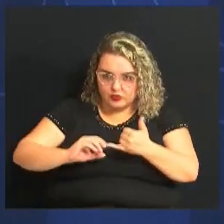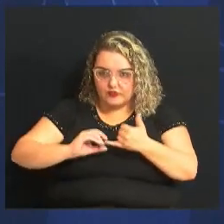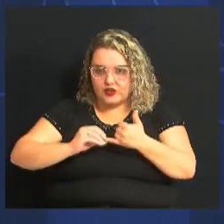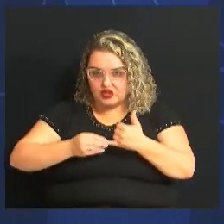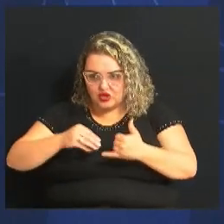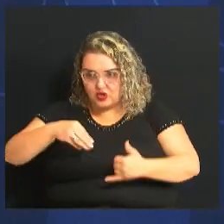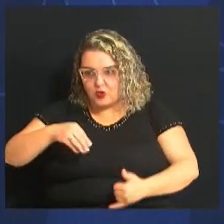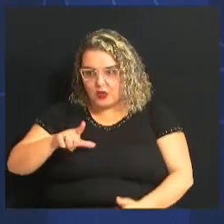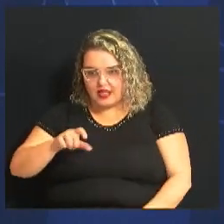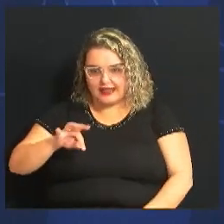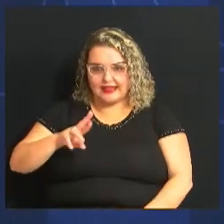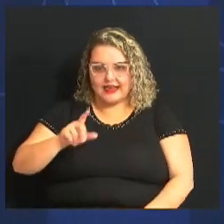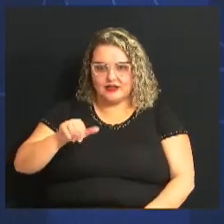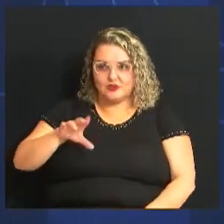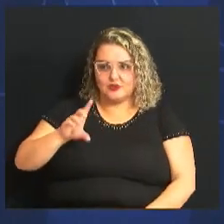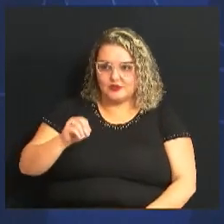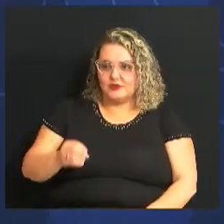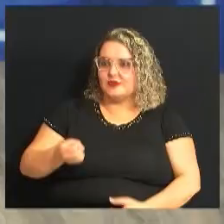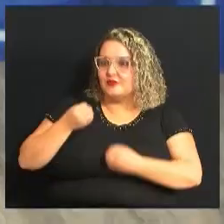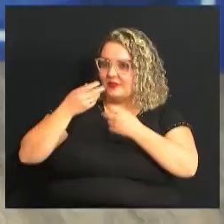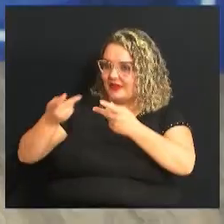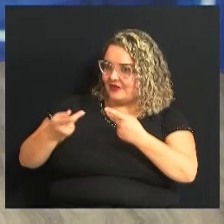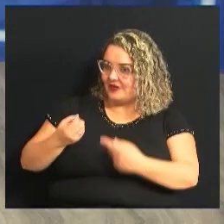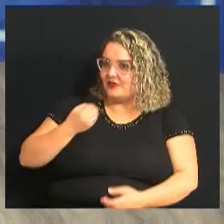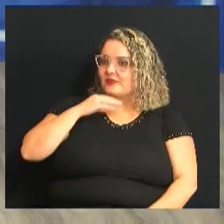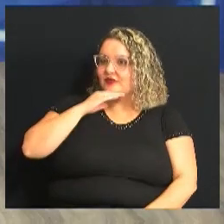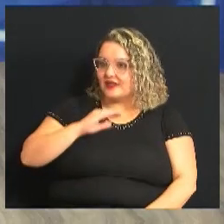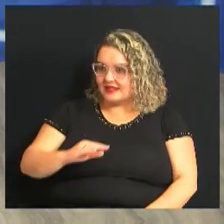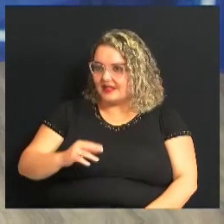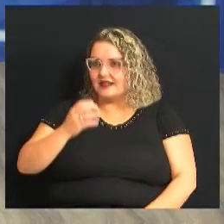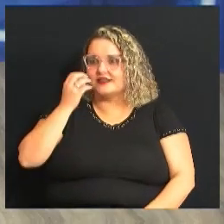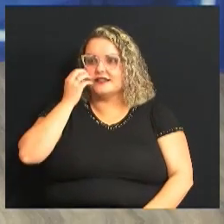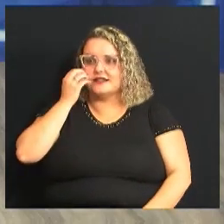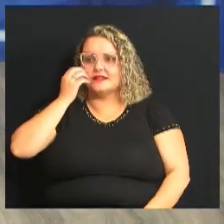Seja bem-vindo e boa tarde, André.